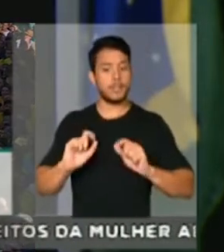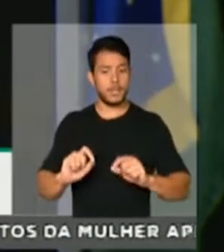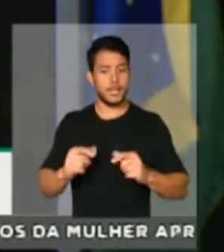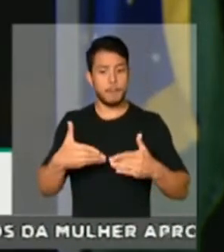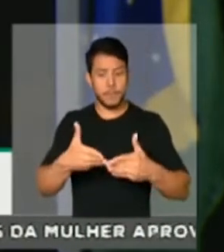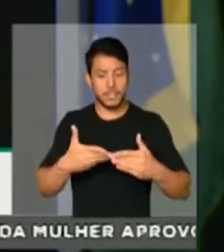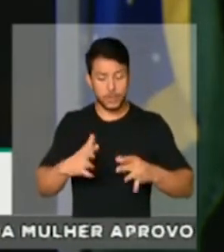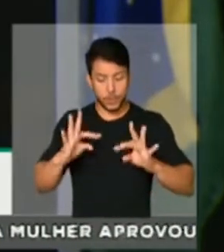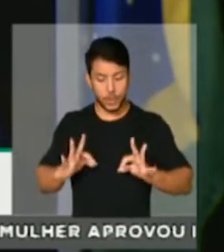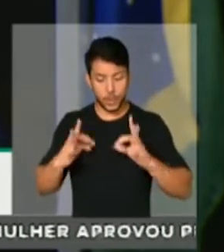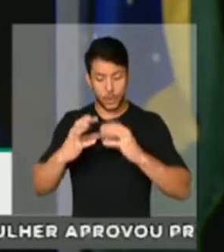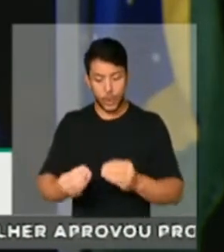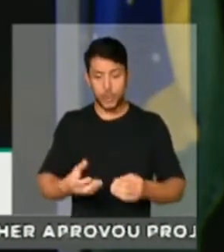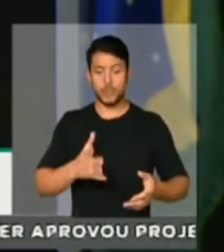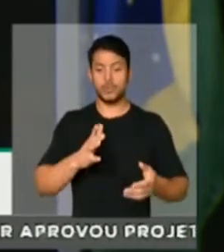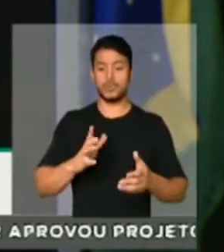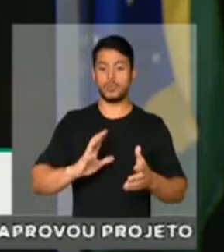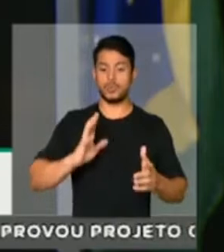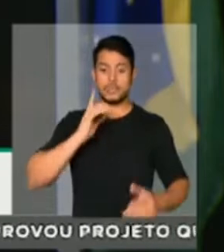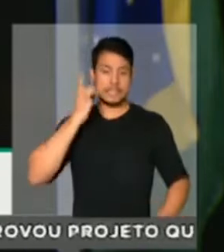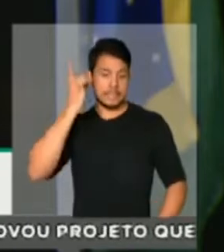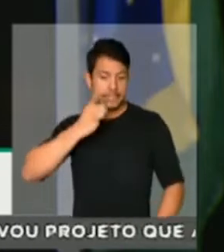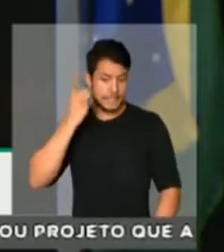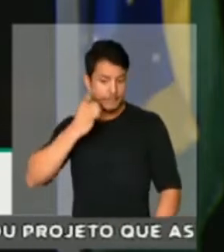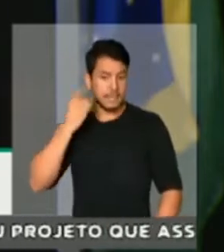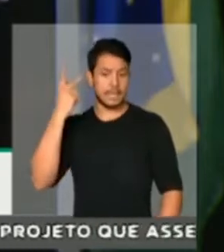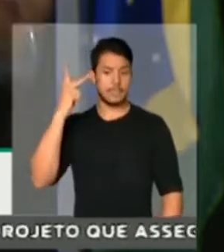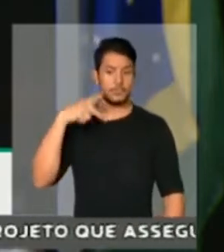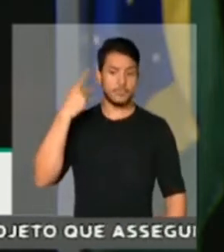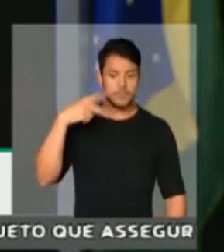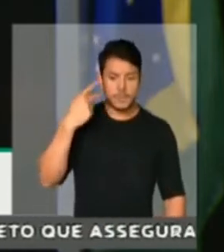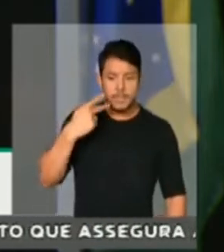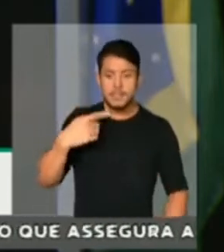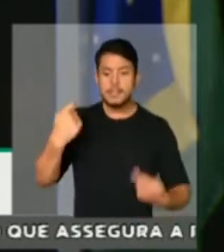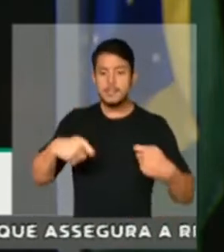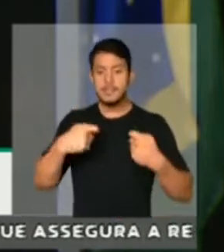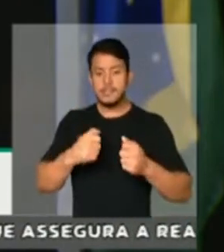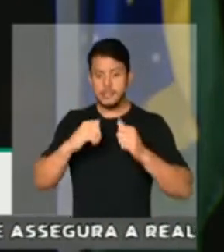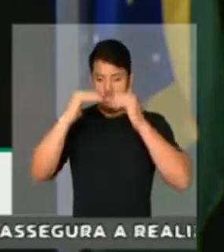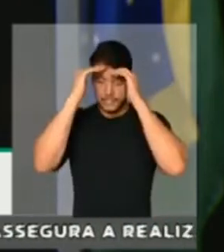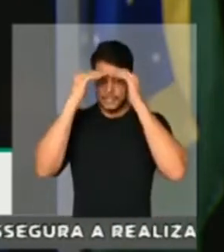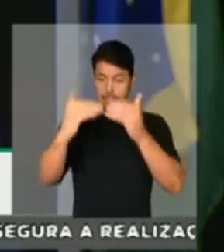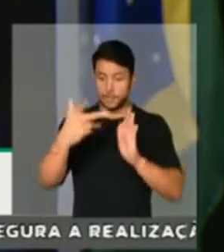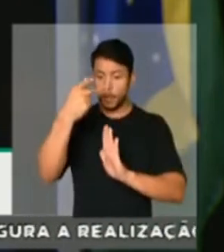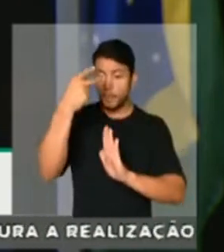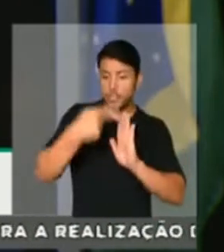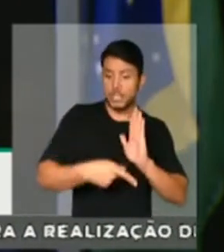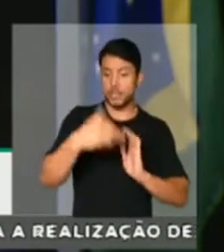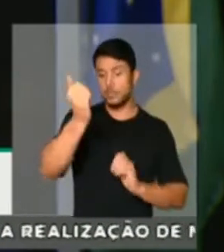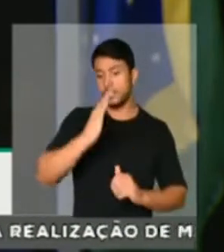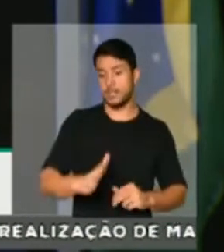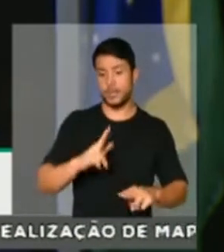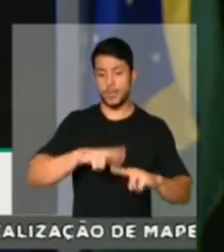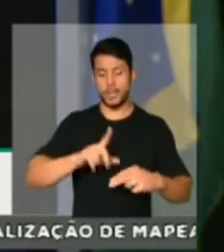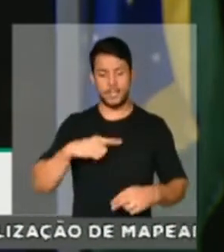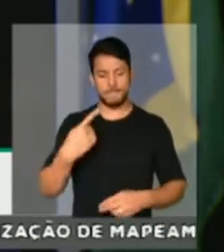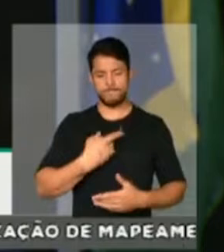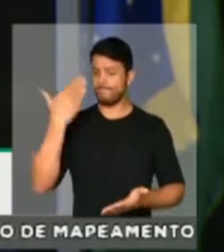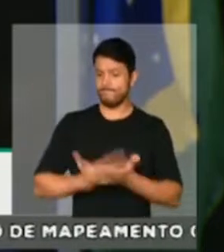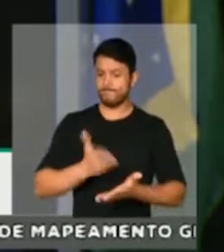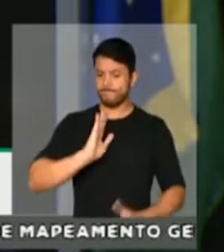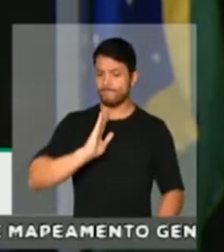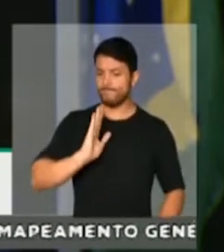os parlamentares se unam nesse projeto, que foi o projeto que o brasileiro, de forma avassaladora, acreditou na